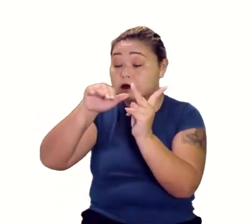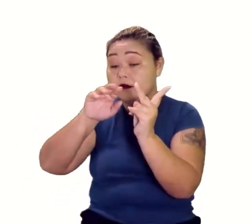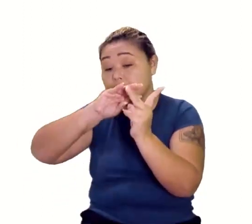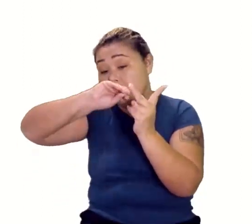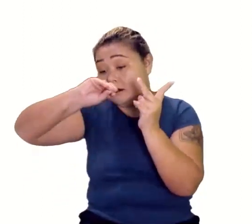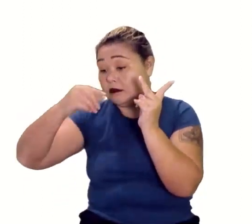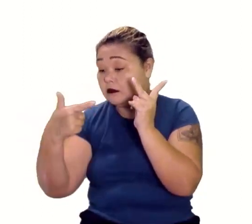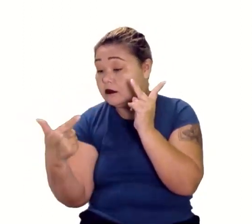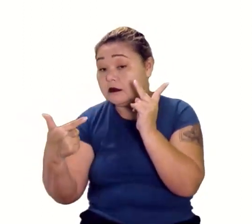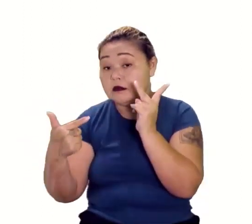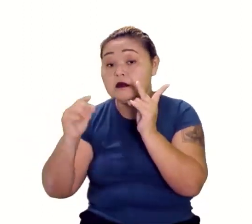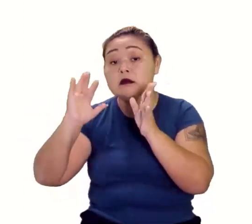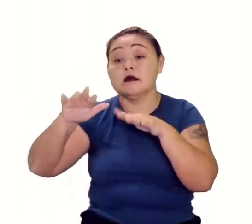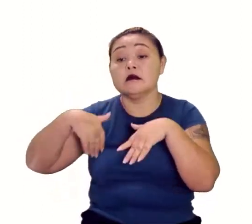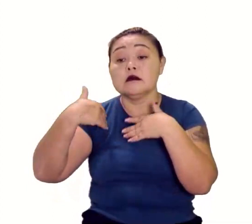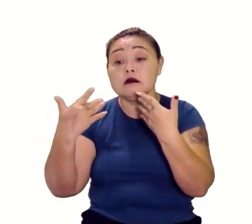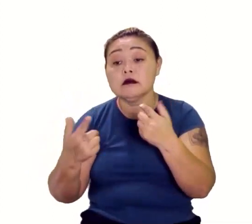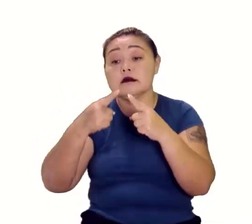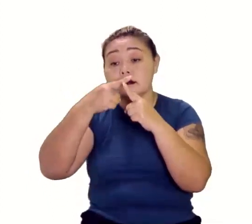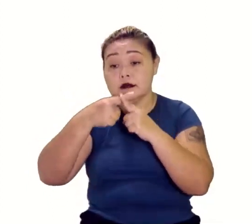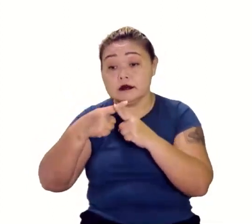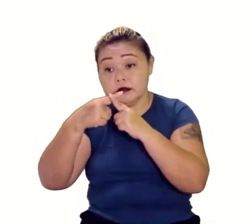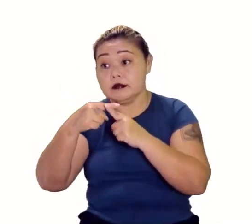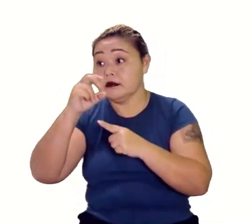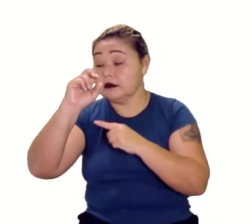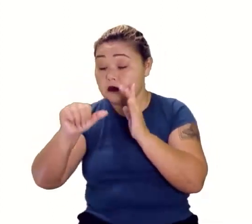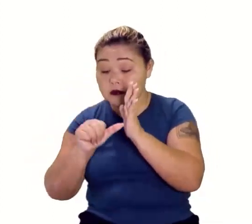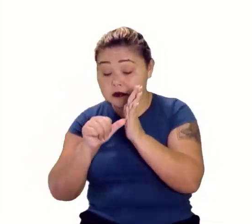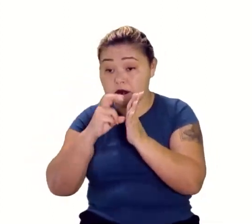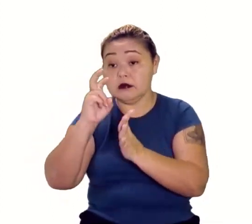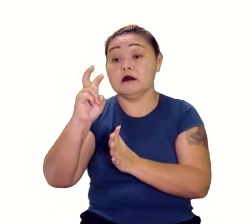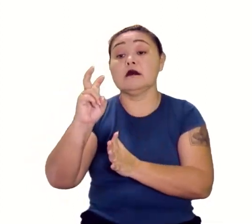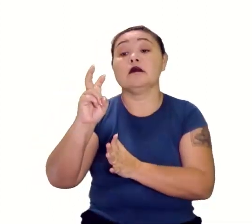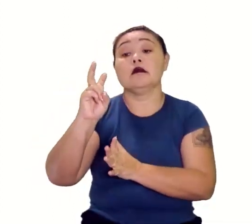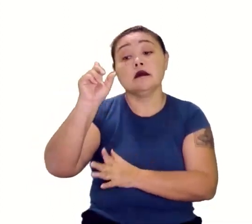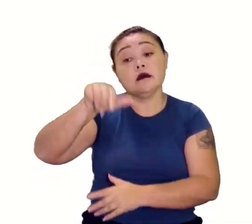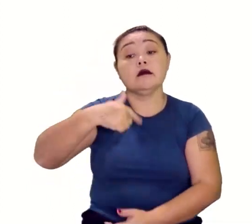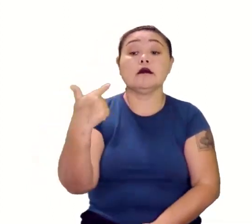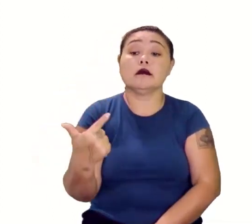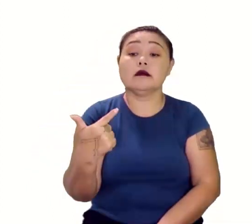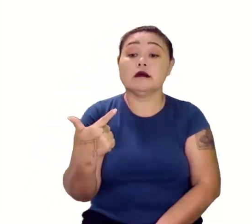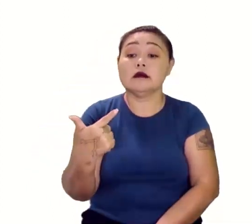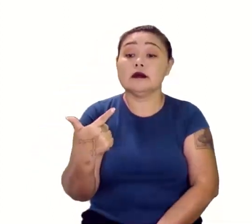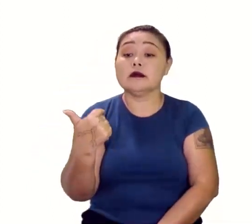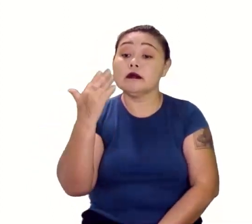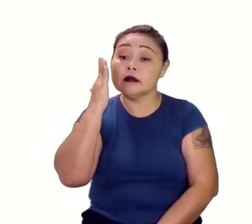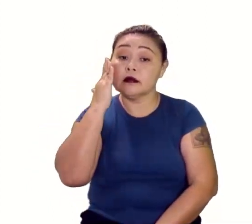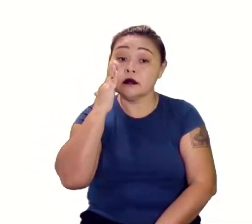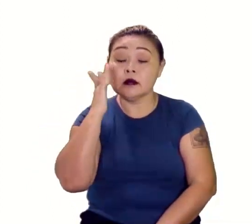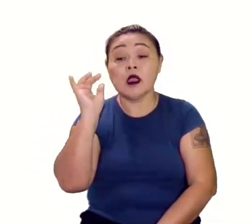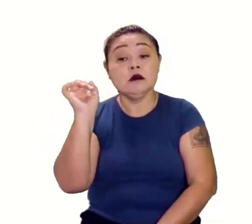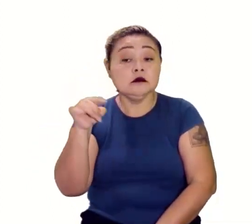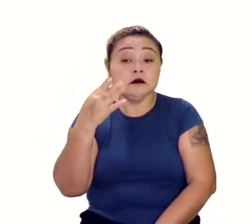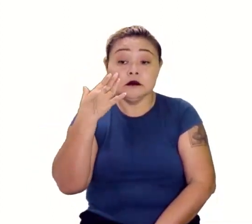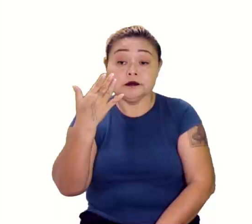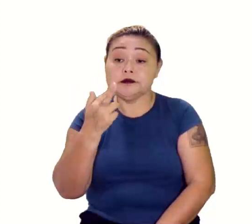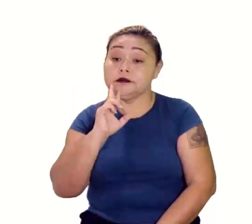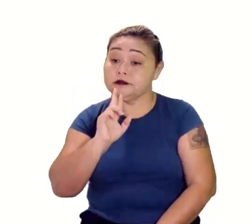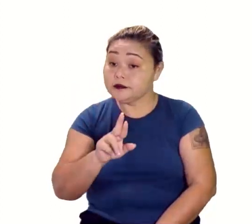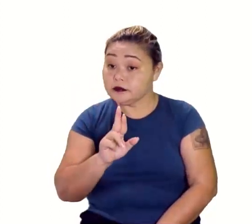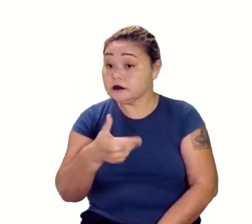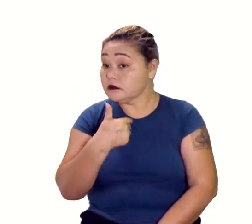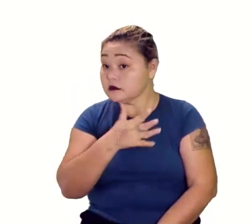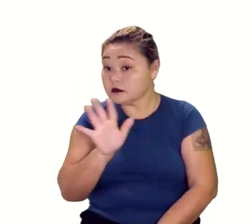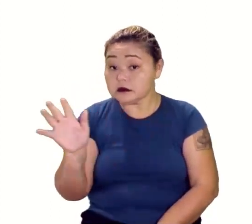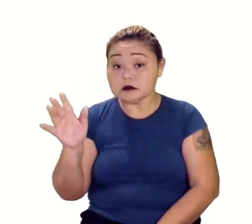quê? Qual é o número que ele vezes ele 5 vezes dá 32? É o 2. É o 2. Se você souber disso, já é de cara aqui a resposta,